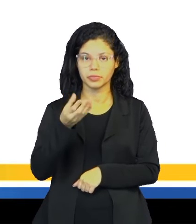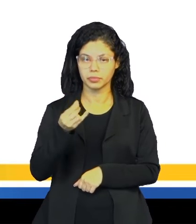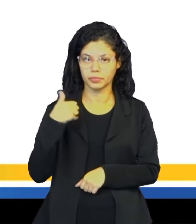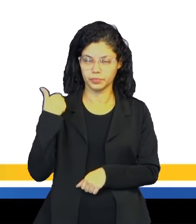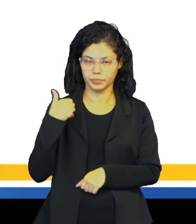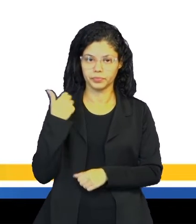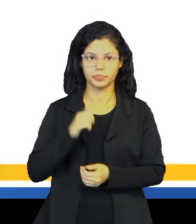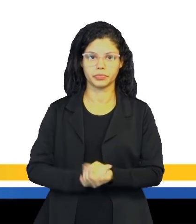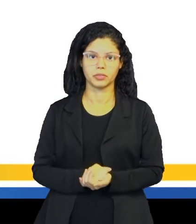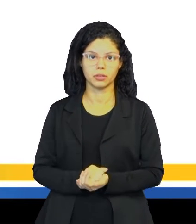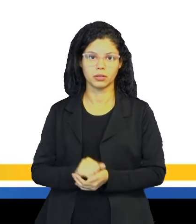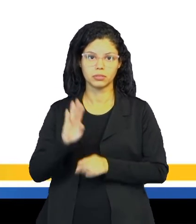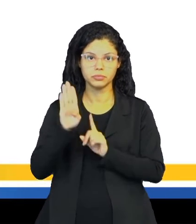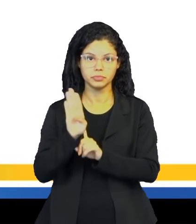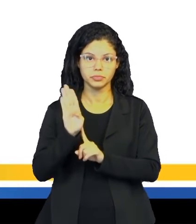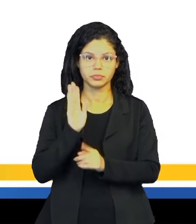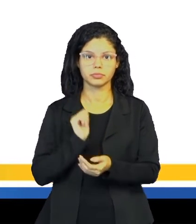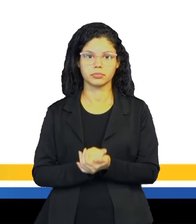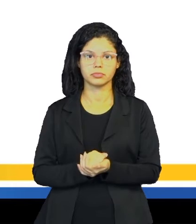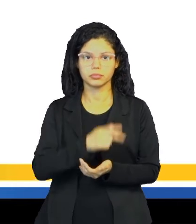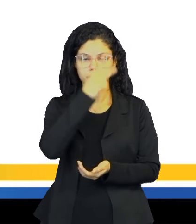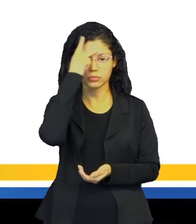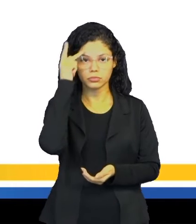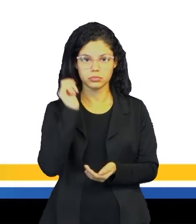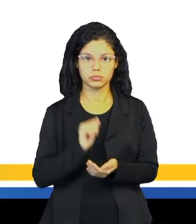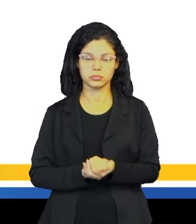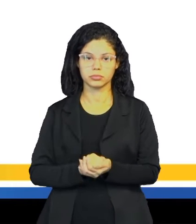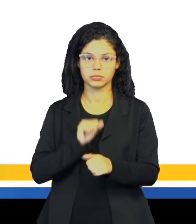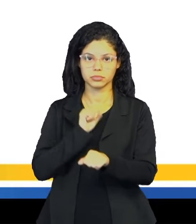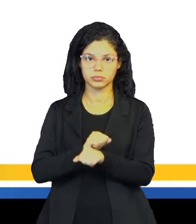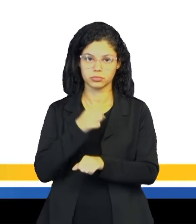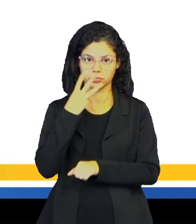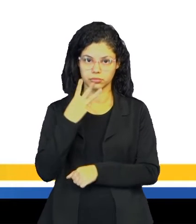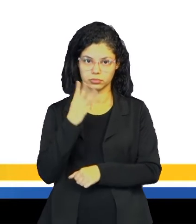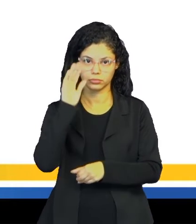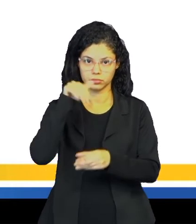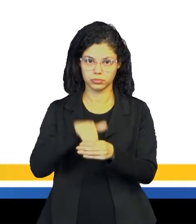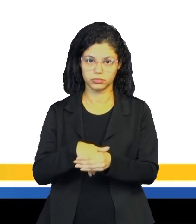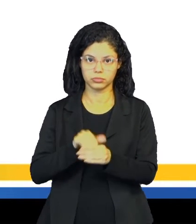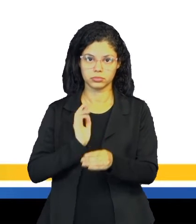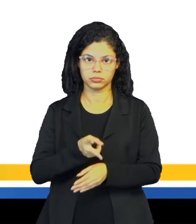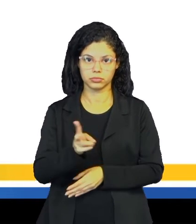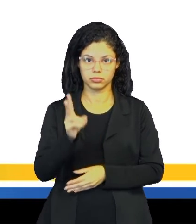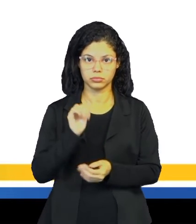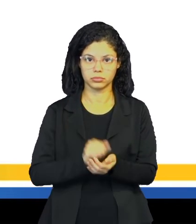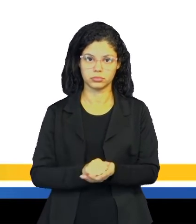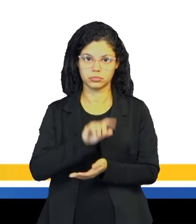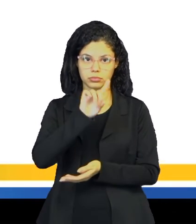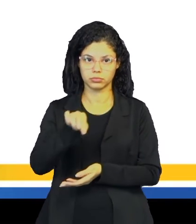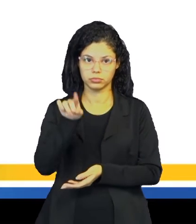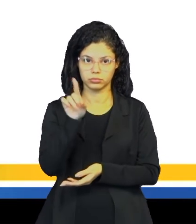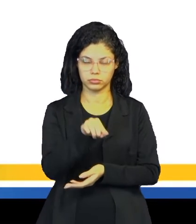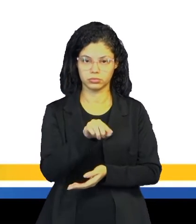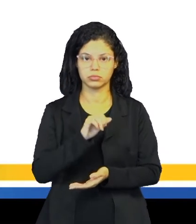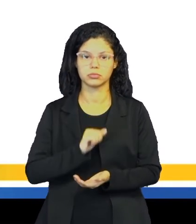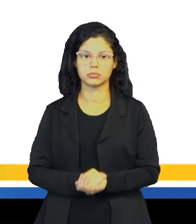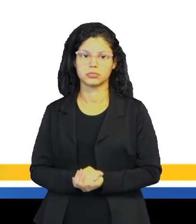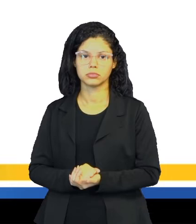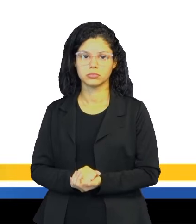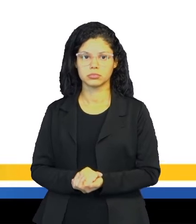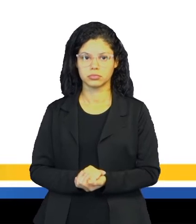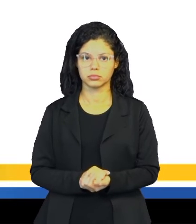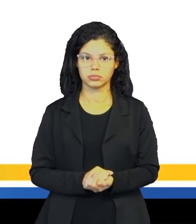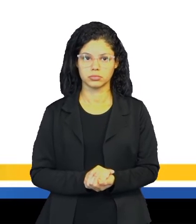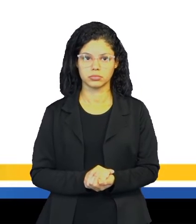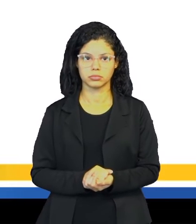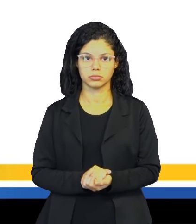60 anos. Letra B, o eleitor que deixar de votar em 3 eleições consecutivas terá sua inscrição cancelada. Letra